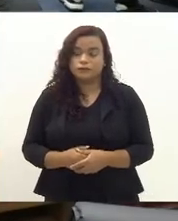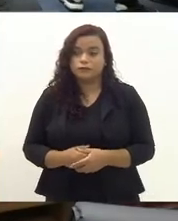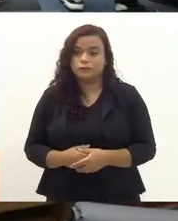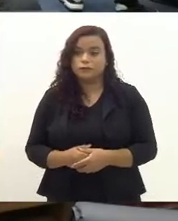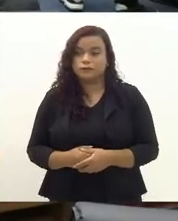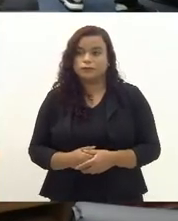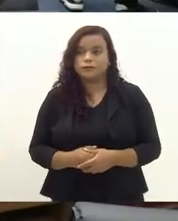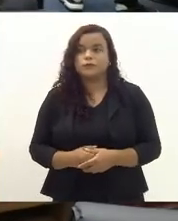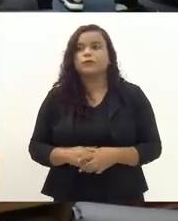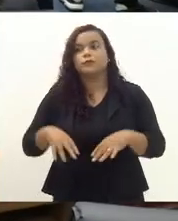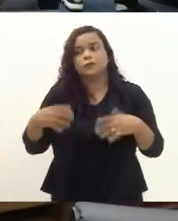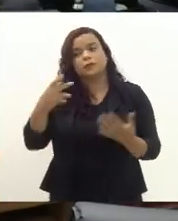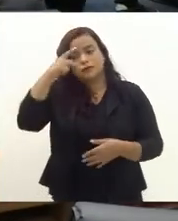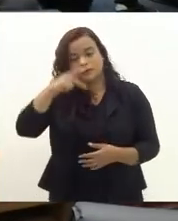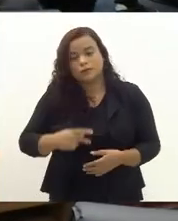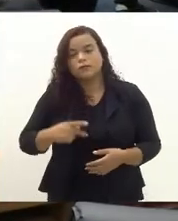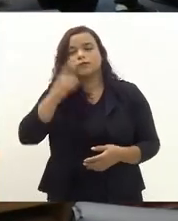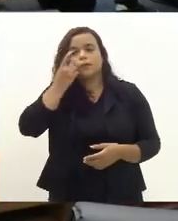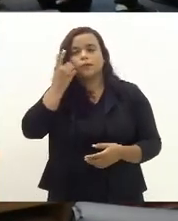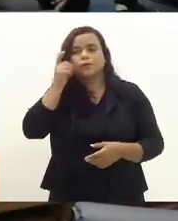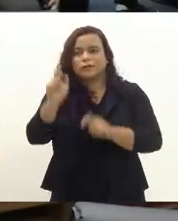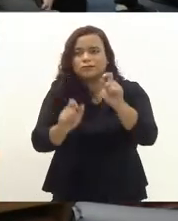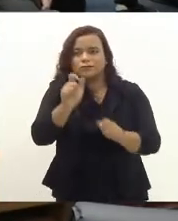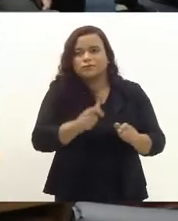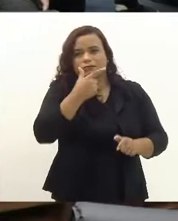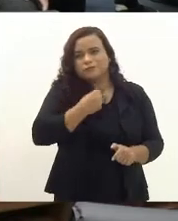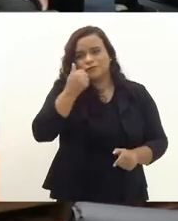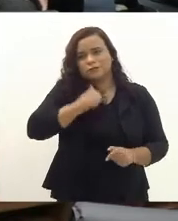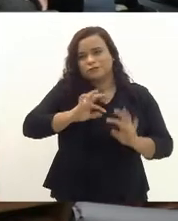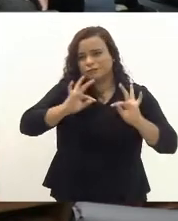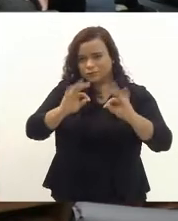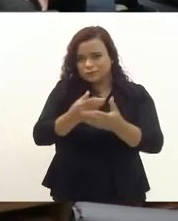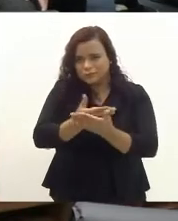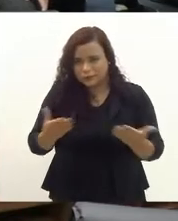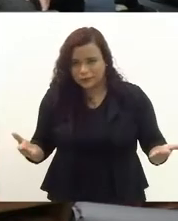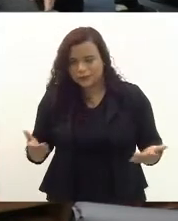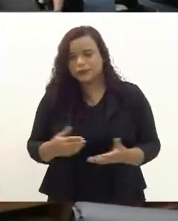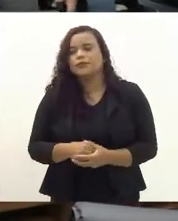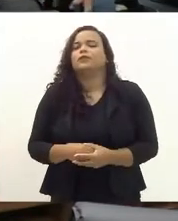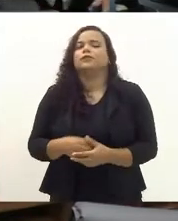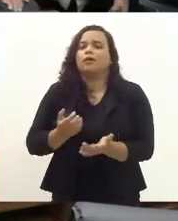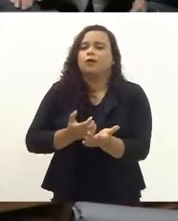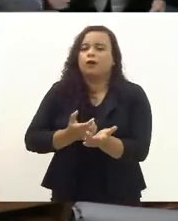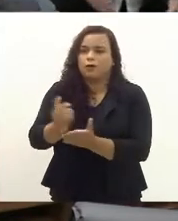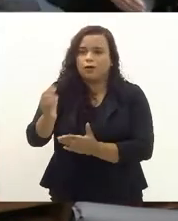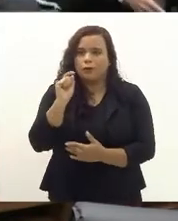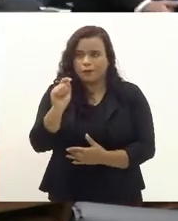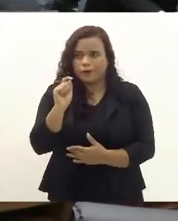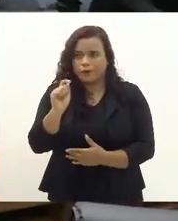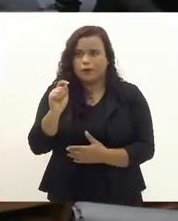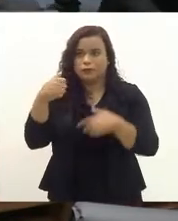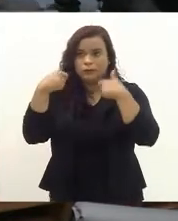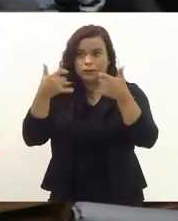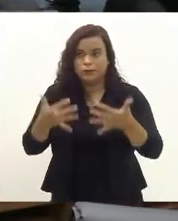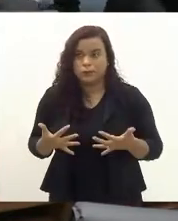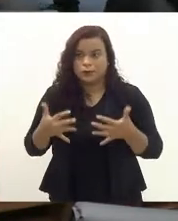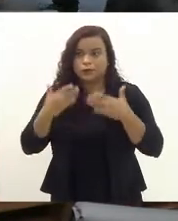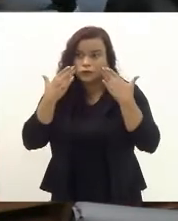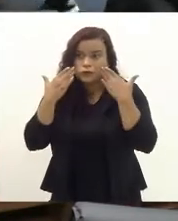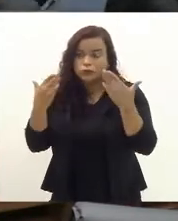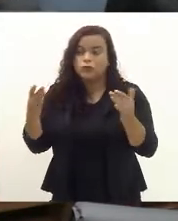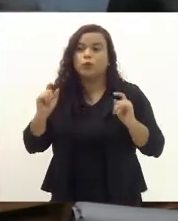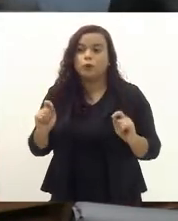o seu presidente deputados e deputadas é o começa aqui a minha intervenção destacando